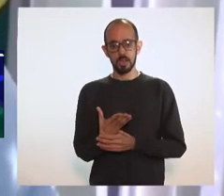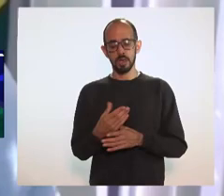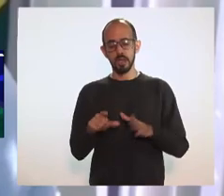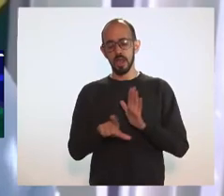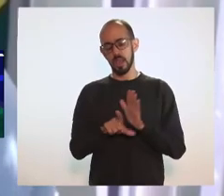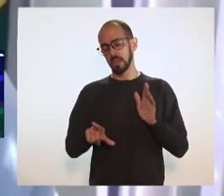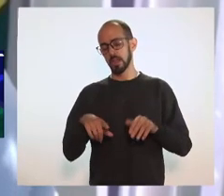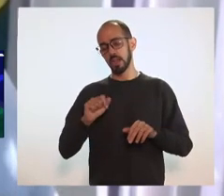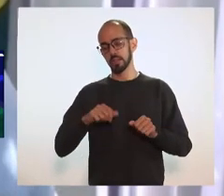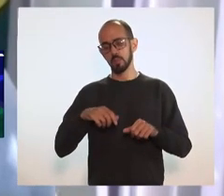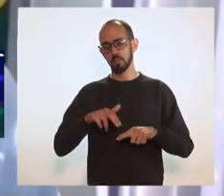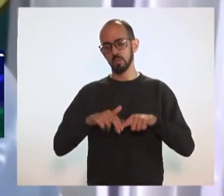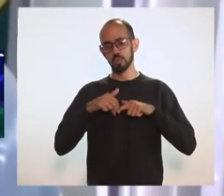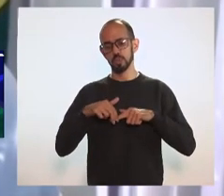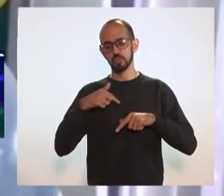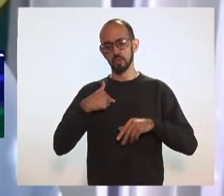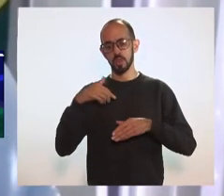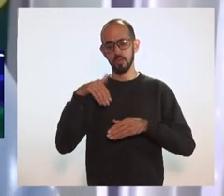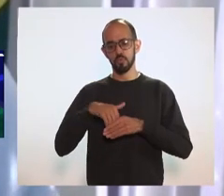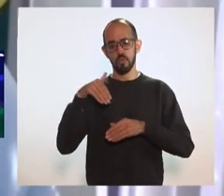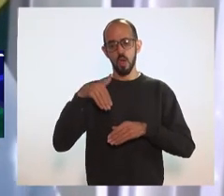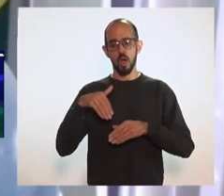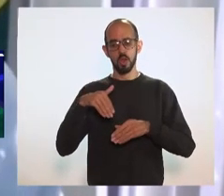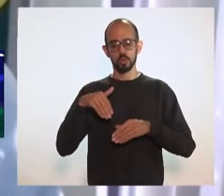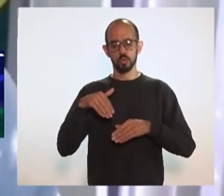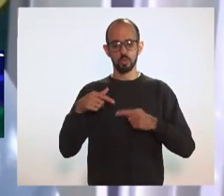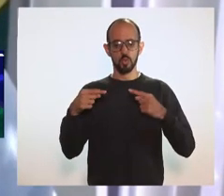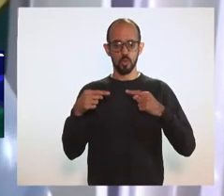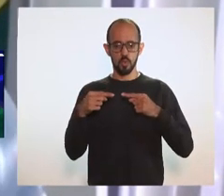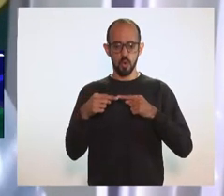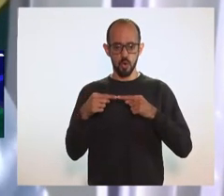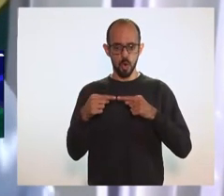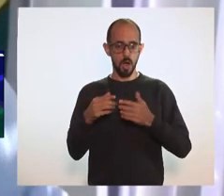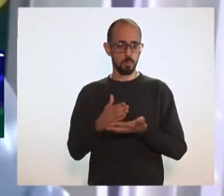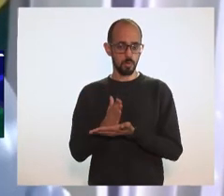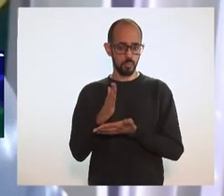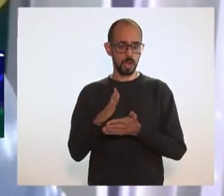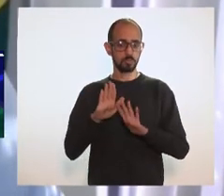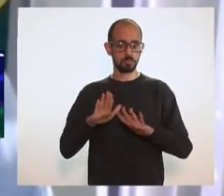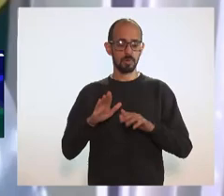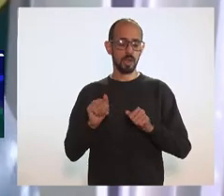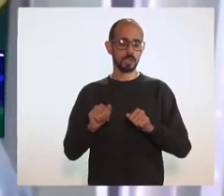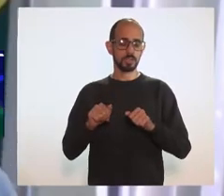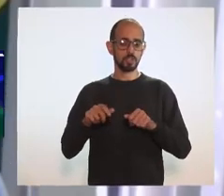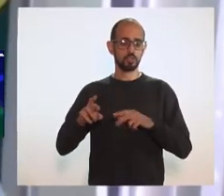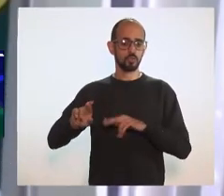eu voto no mérito favorável, mas nos termos do voto divergente da CCJ.